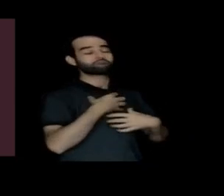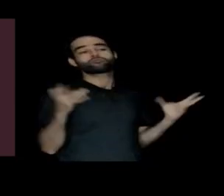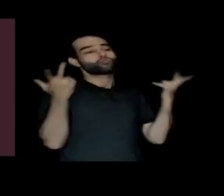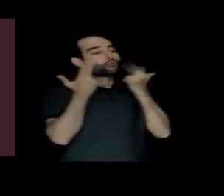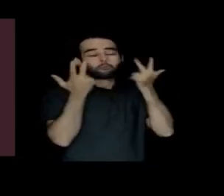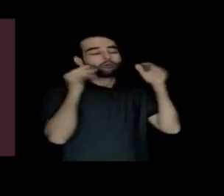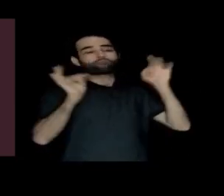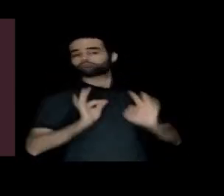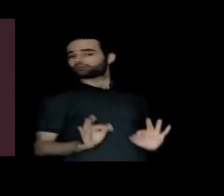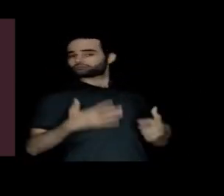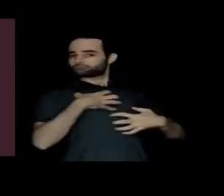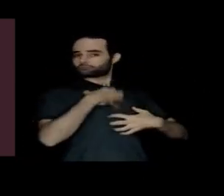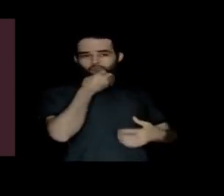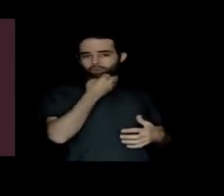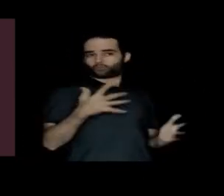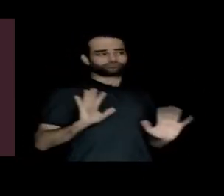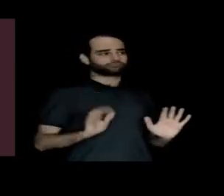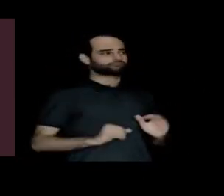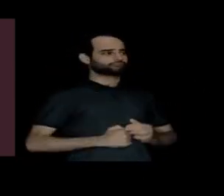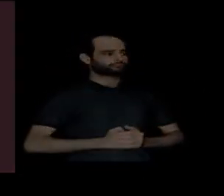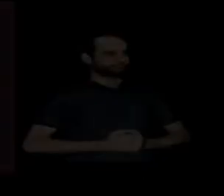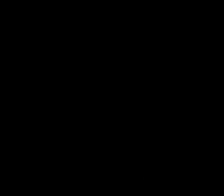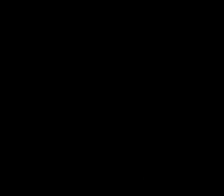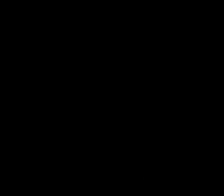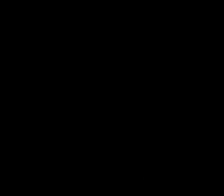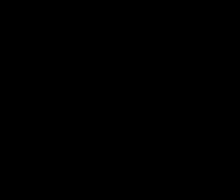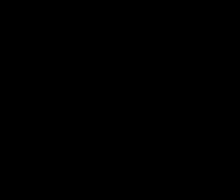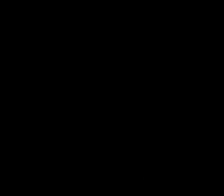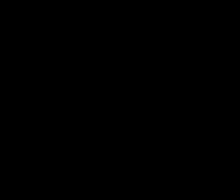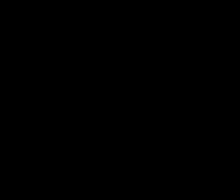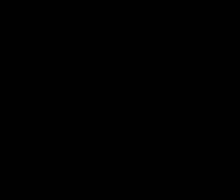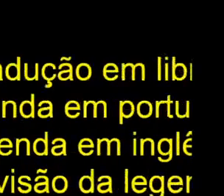tu. Eu tô feliz assim, e é bom assim.